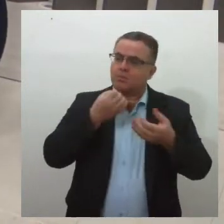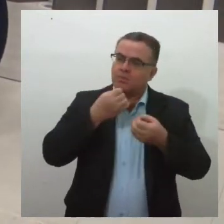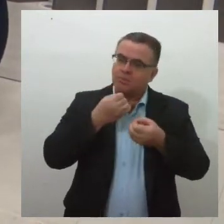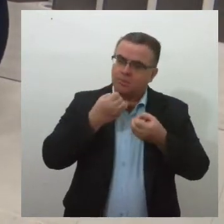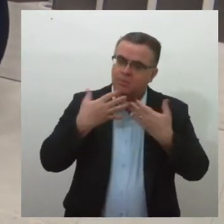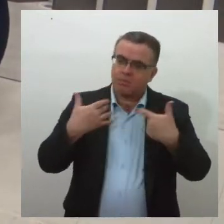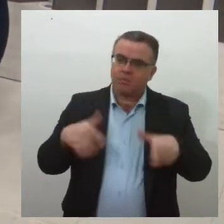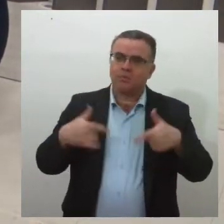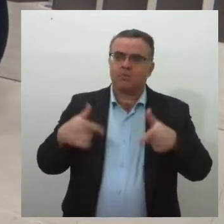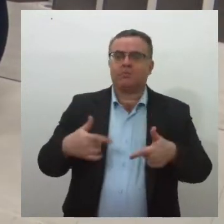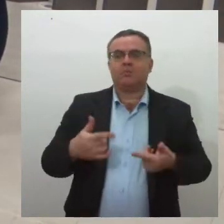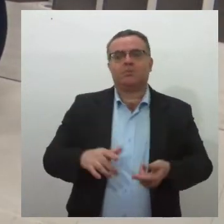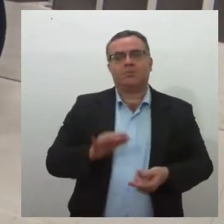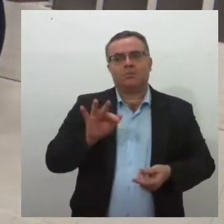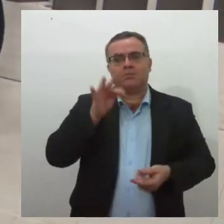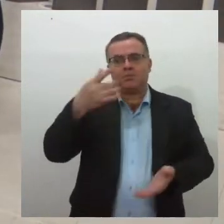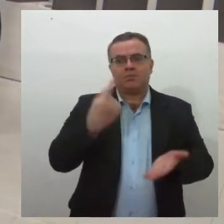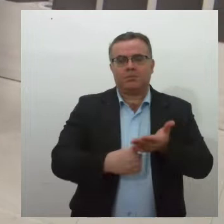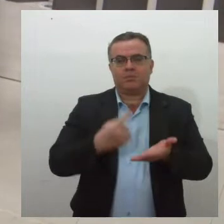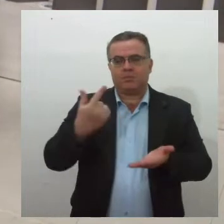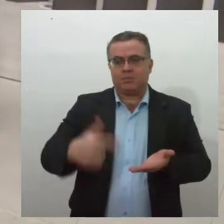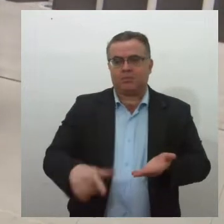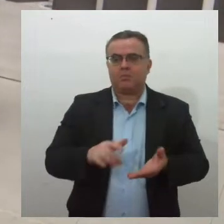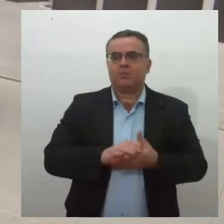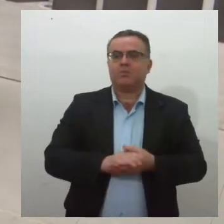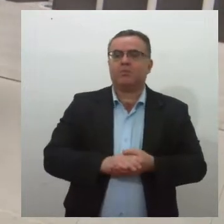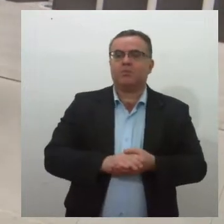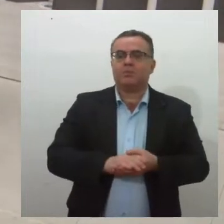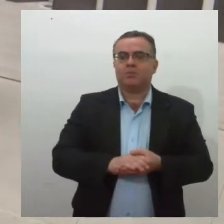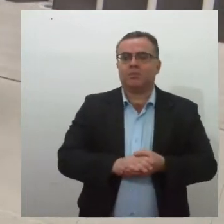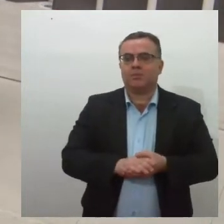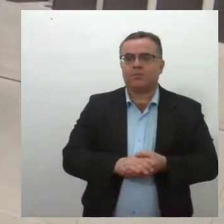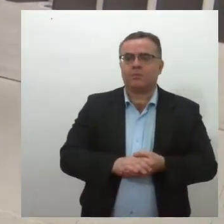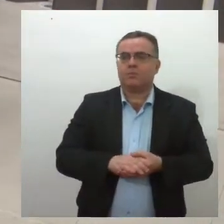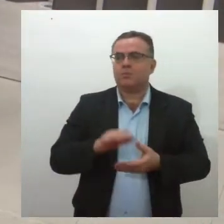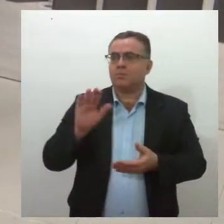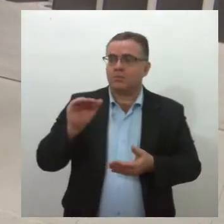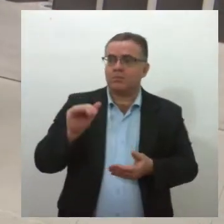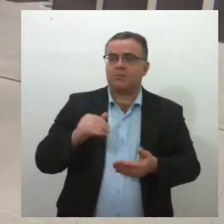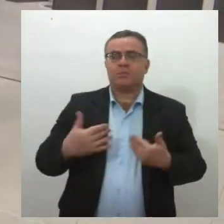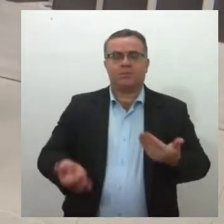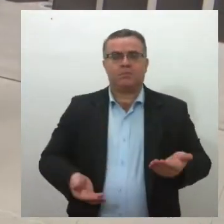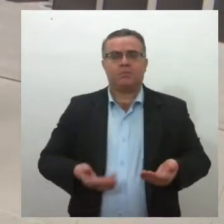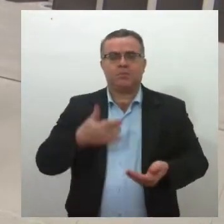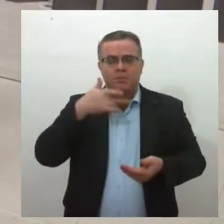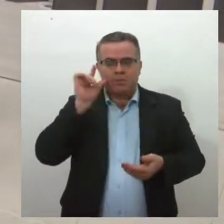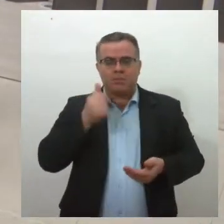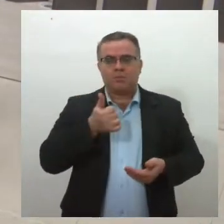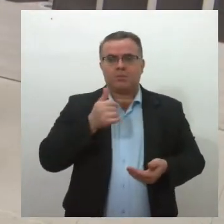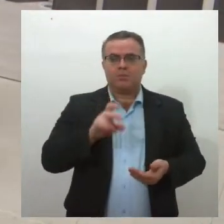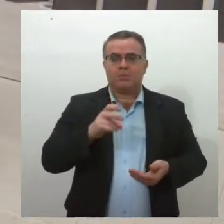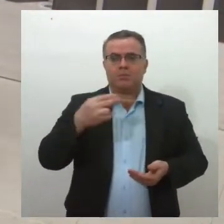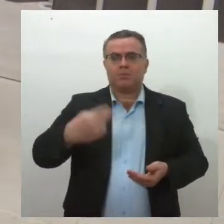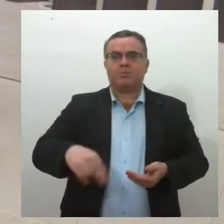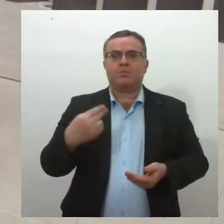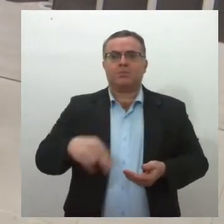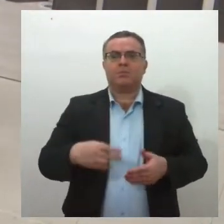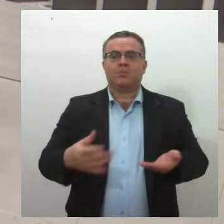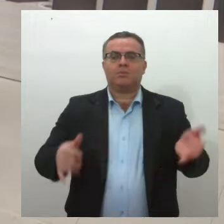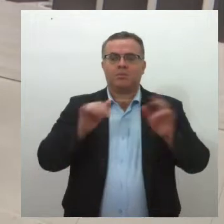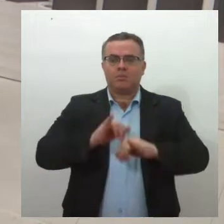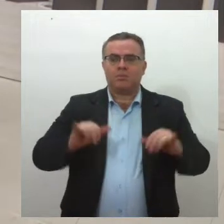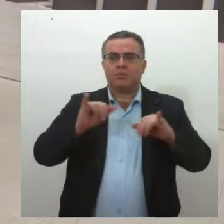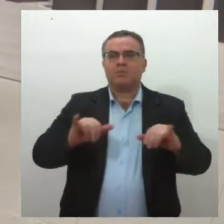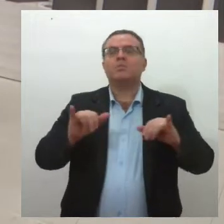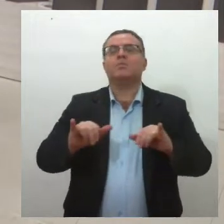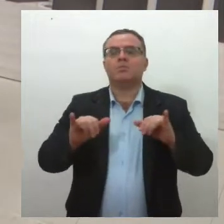nosso próximo encontro aqui. Bom dia, eu que agradeço. Tchau, tchau. E ontem, 15 de novembro, foi o dia da Proclamação da